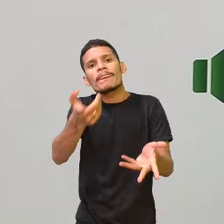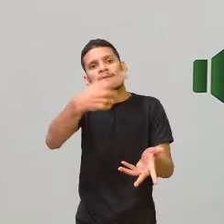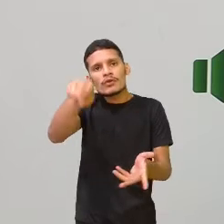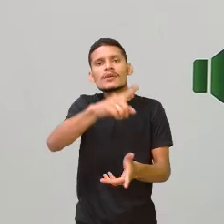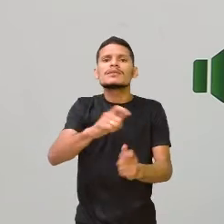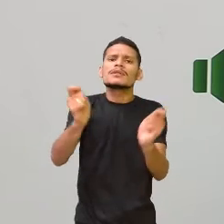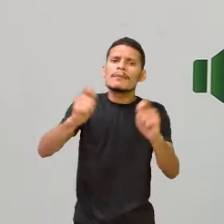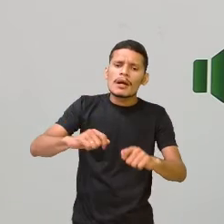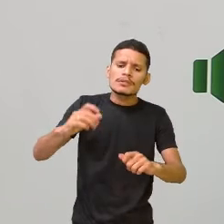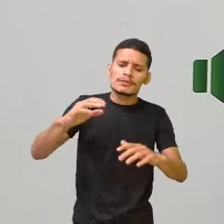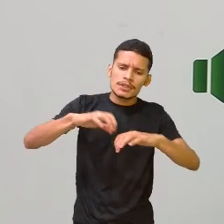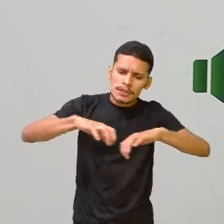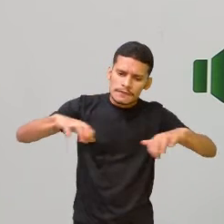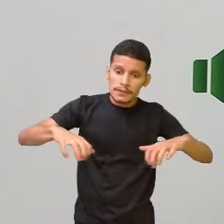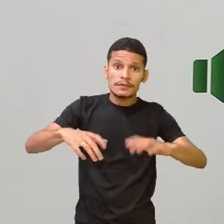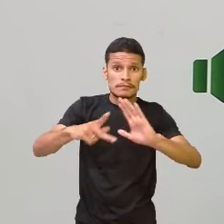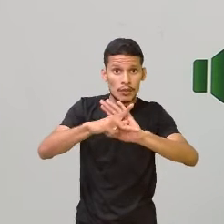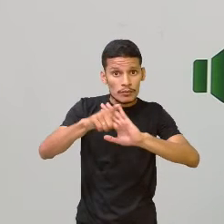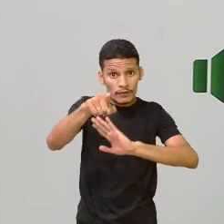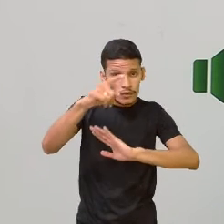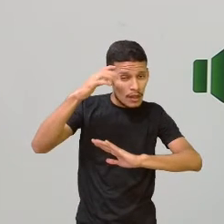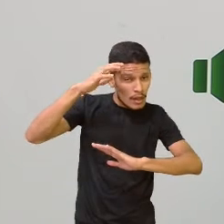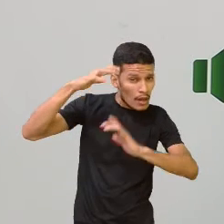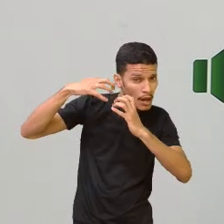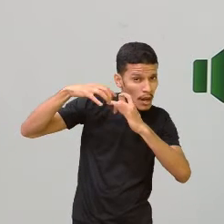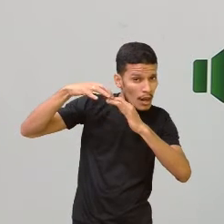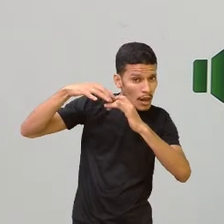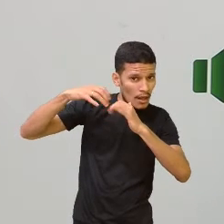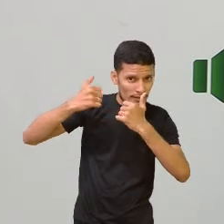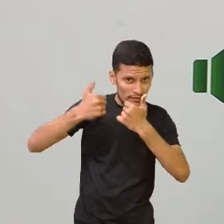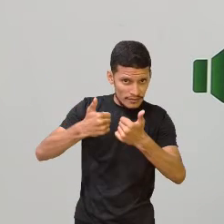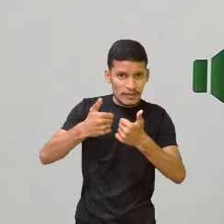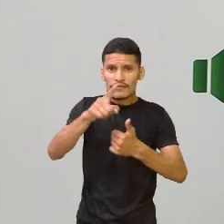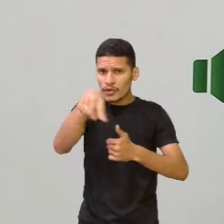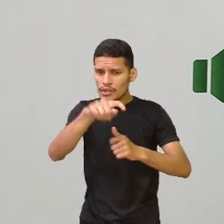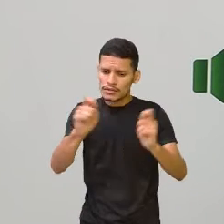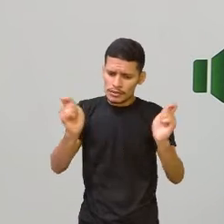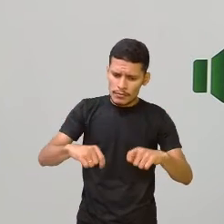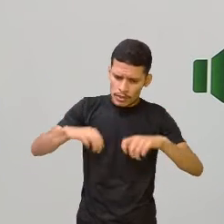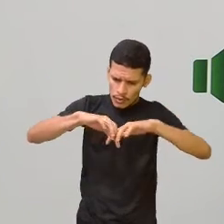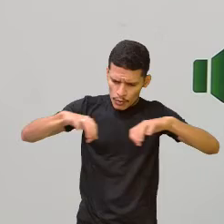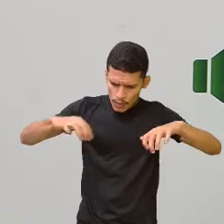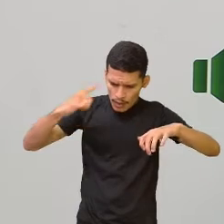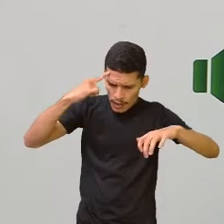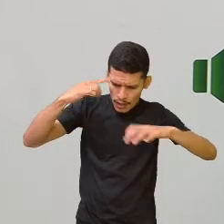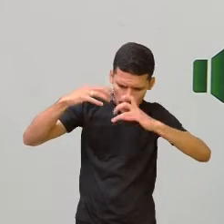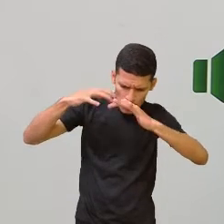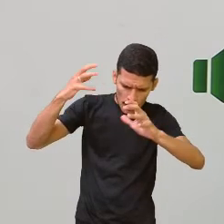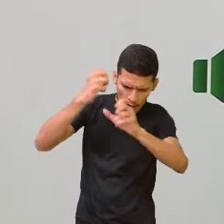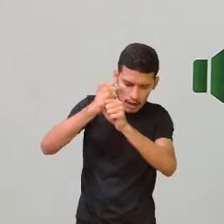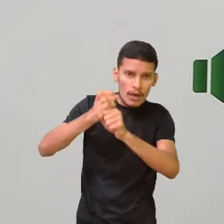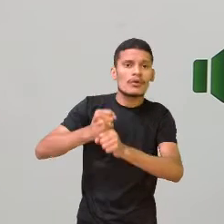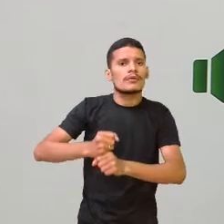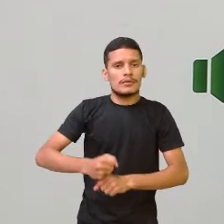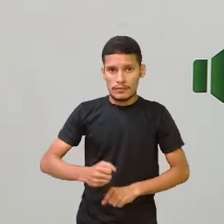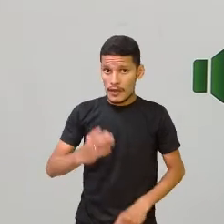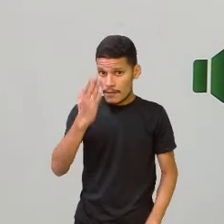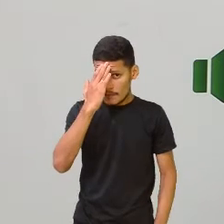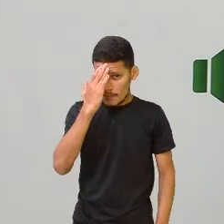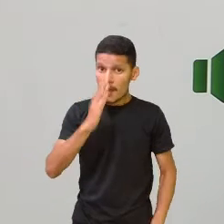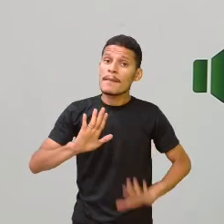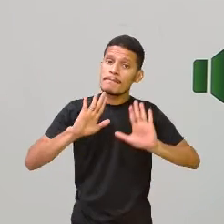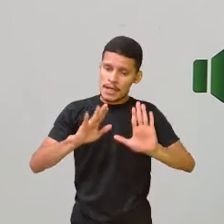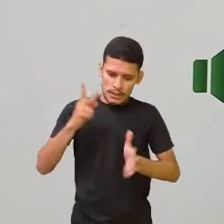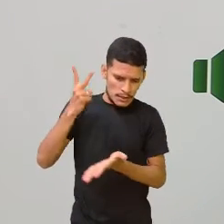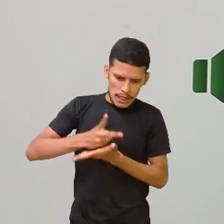fazer essa divisão na cabecinha de vocês, vocês fazerem esse cálculo mental. Mas nem sempre isso